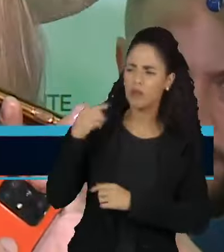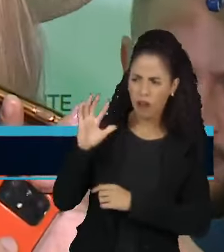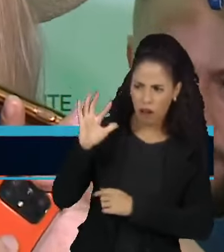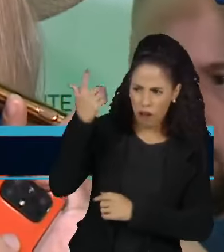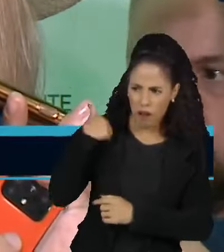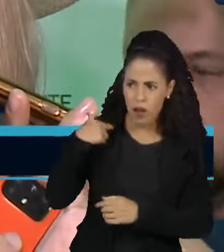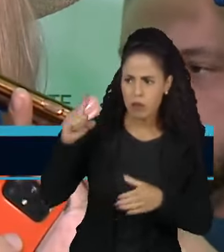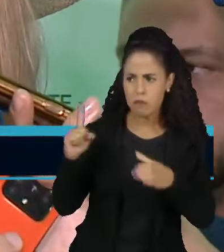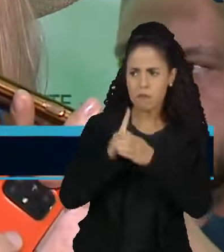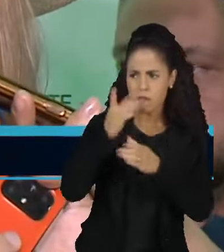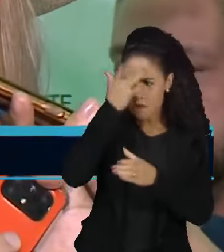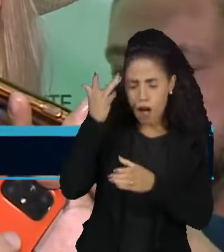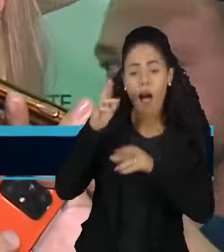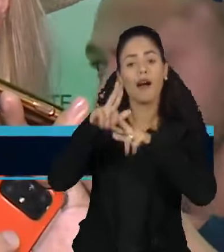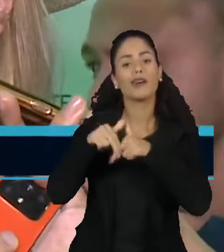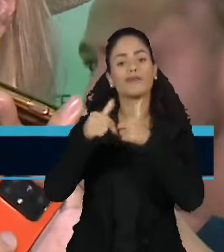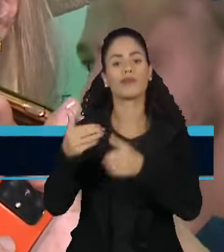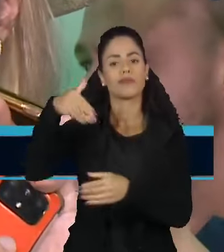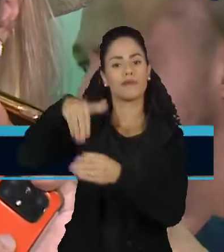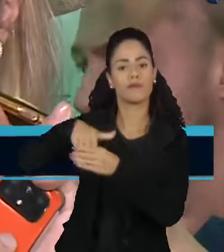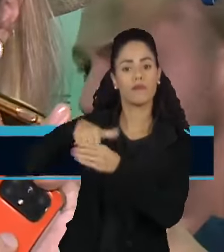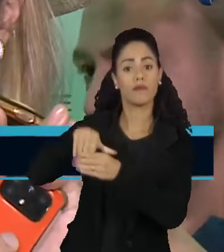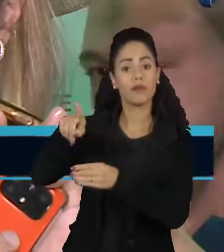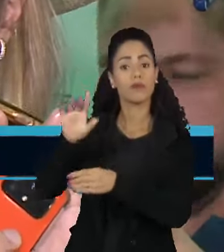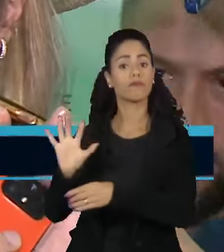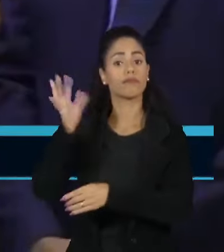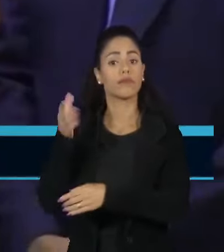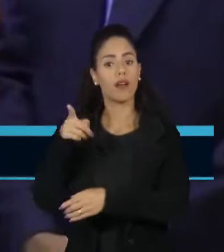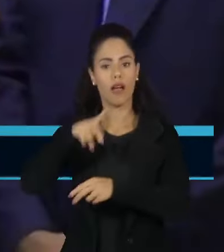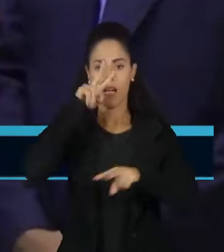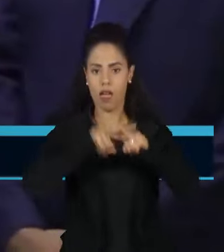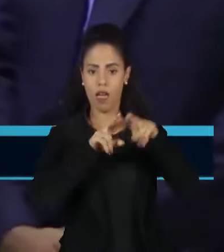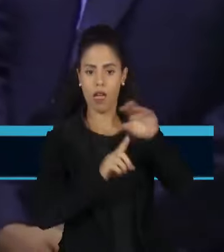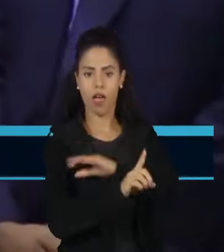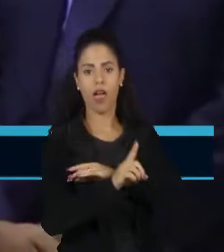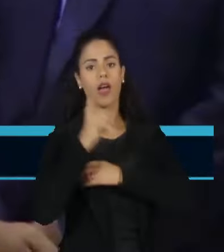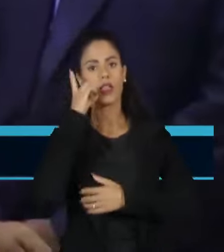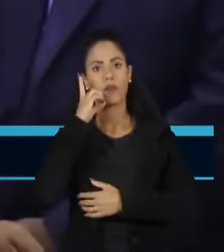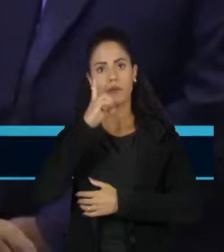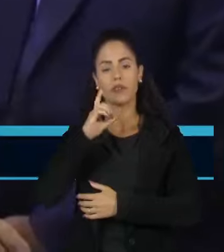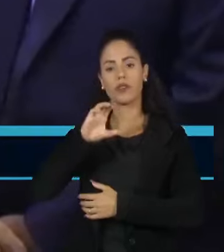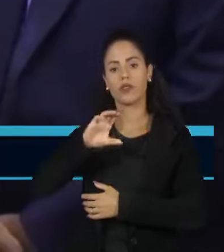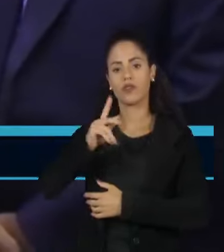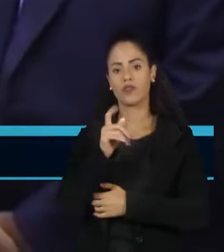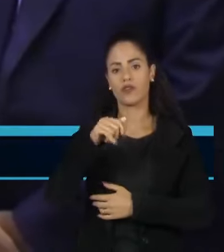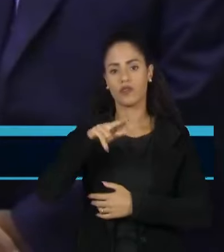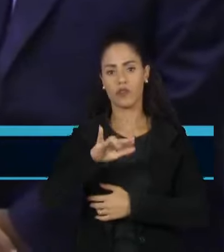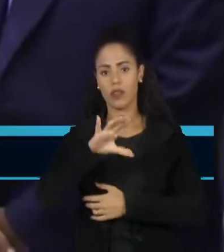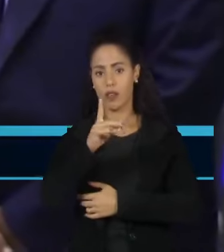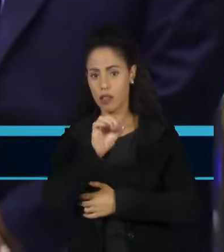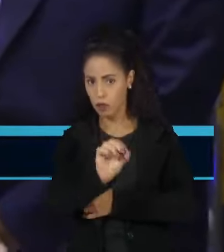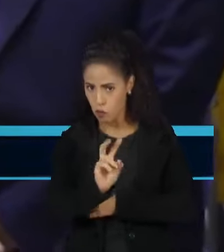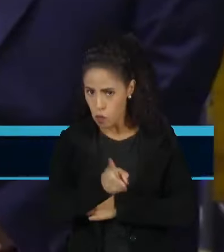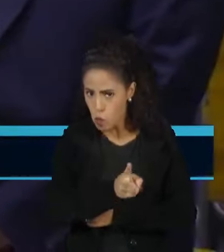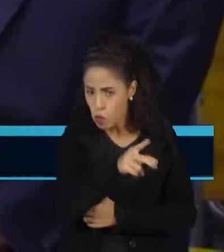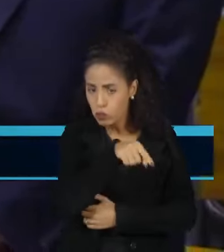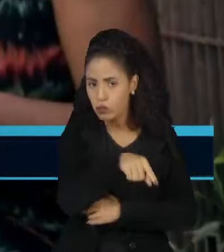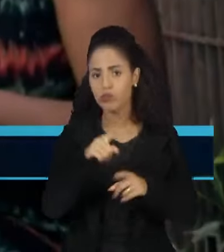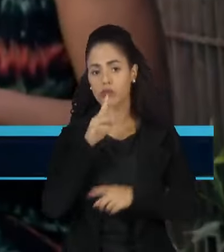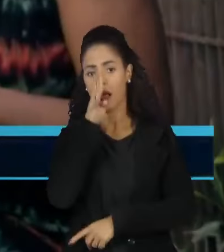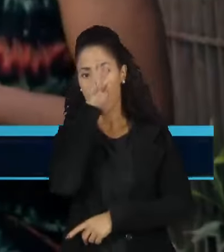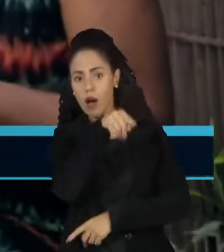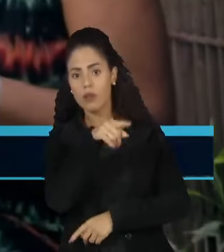de aliados por conta da votação que manteve a prisão do também deputado Chiquinho Brazão, acusado de